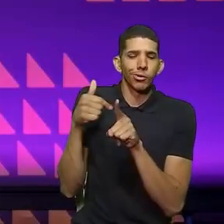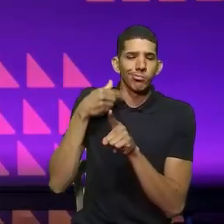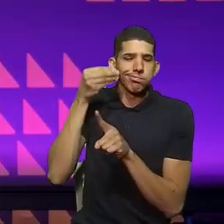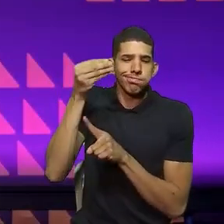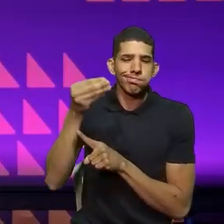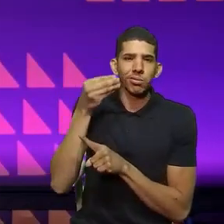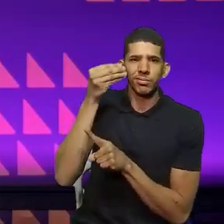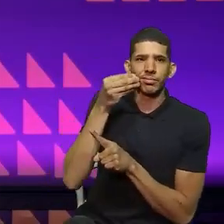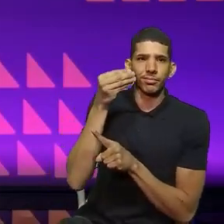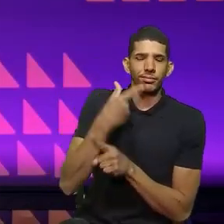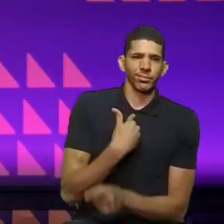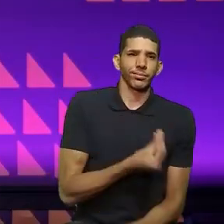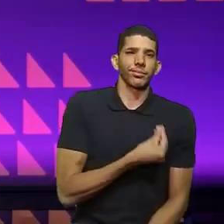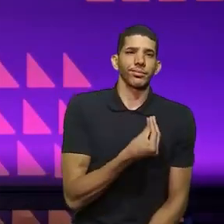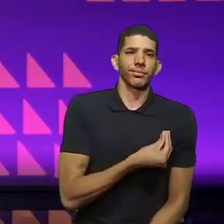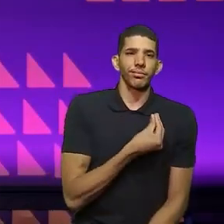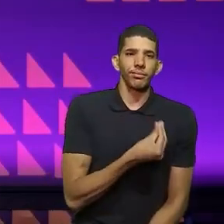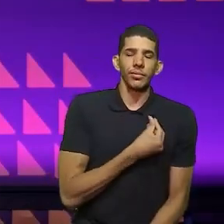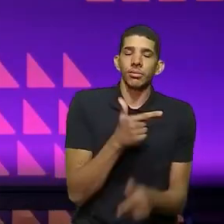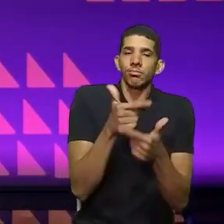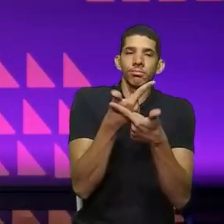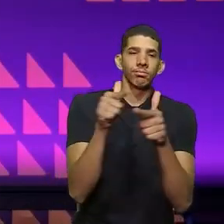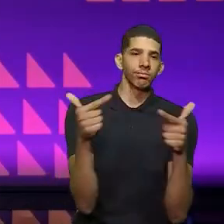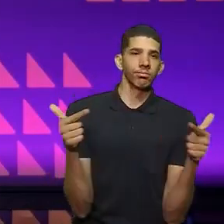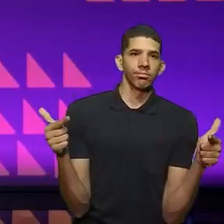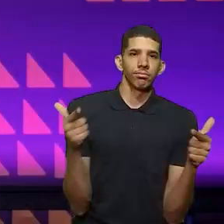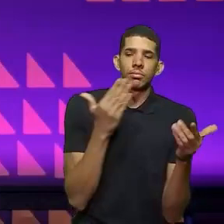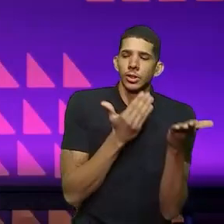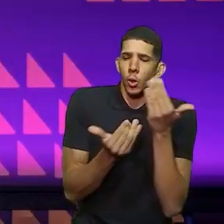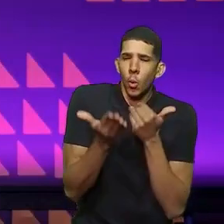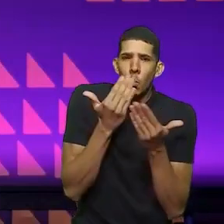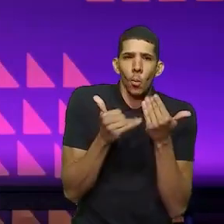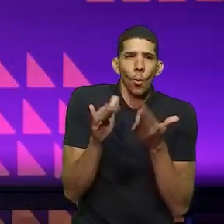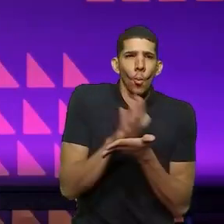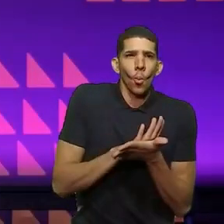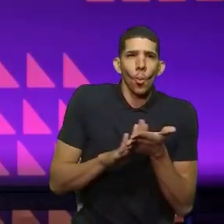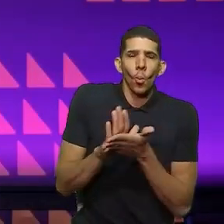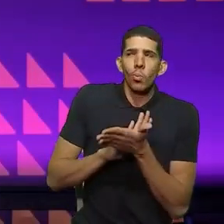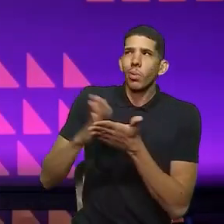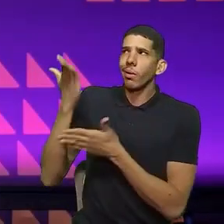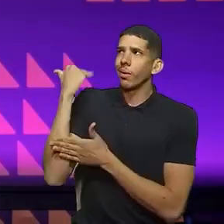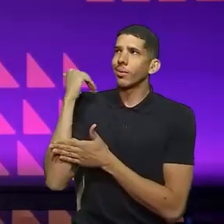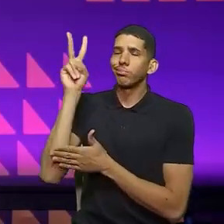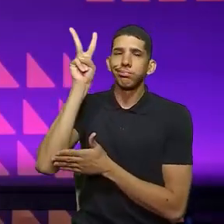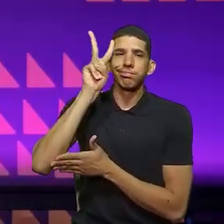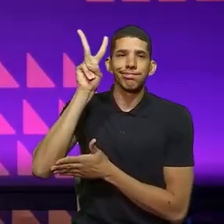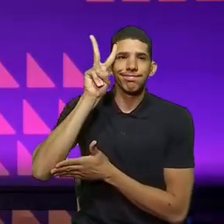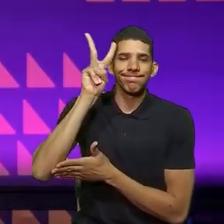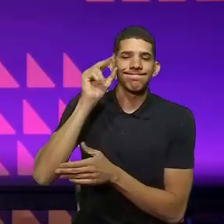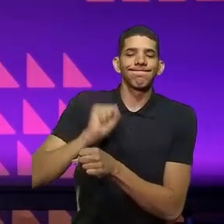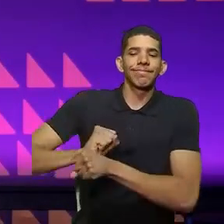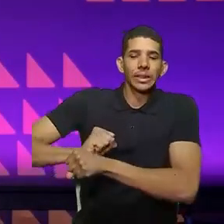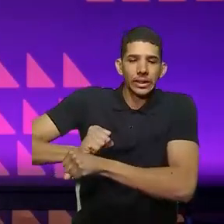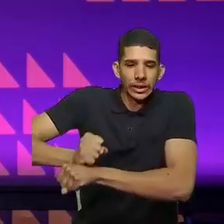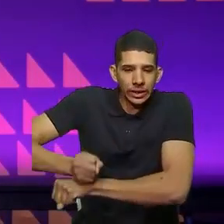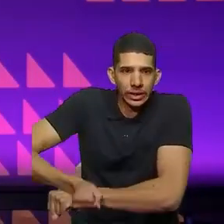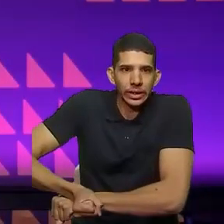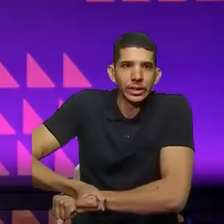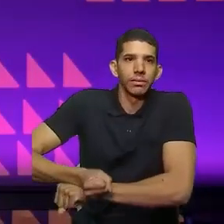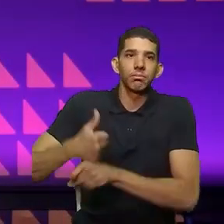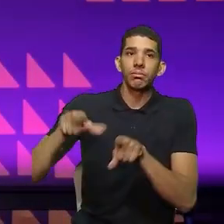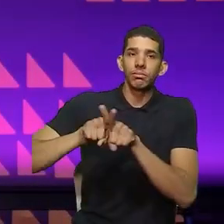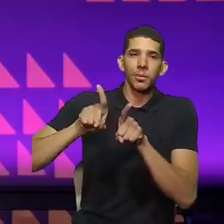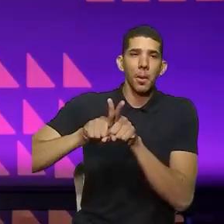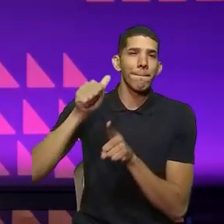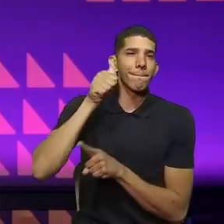ter absolutamente nada para comer. Vi a escrevivência de Conceição, de mulheres